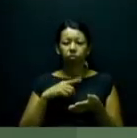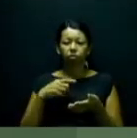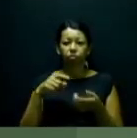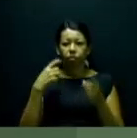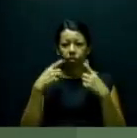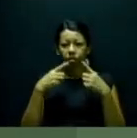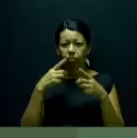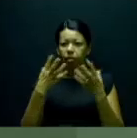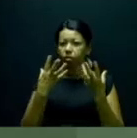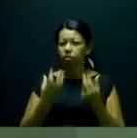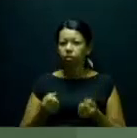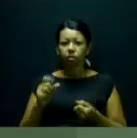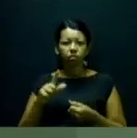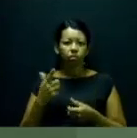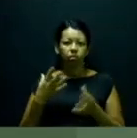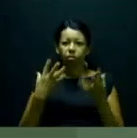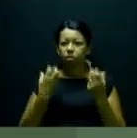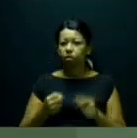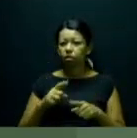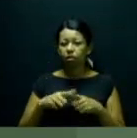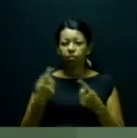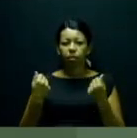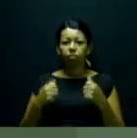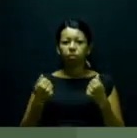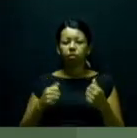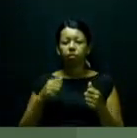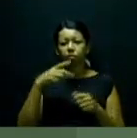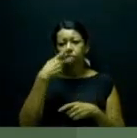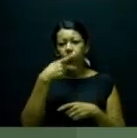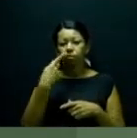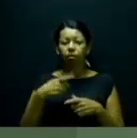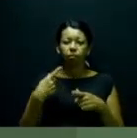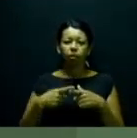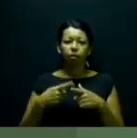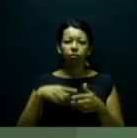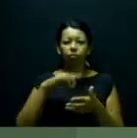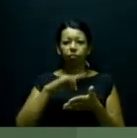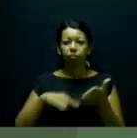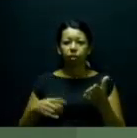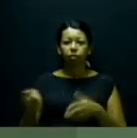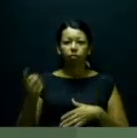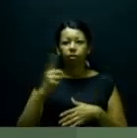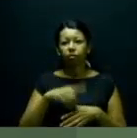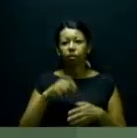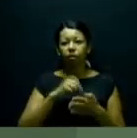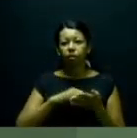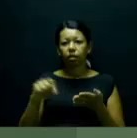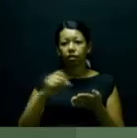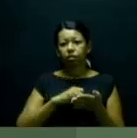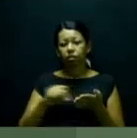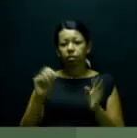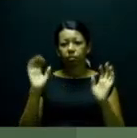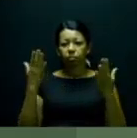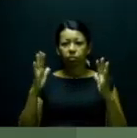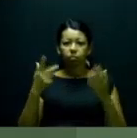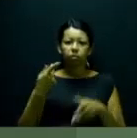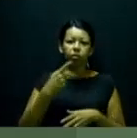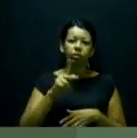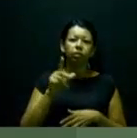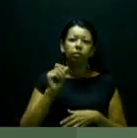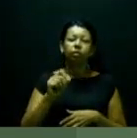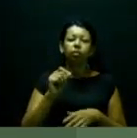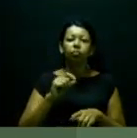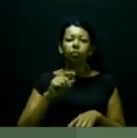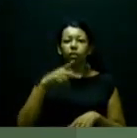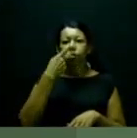ou aceita ou não aceita, mas tem como contestar, porque todo documento que vem é assinado. Então, eu parabenizo Vossa Excelência,